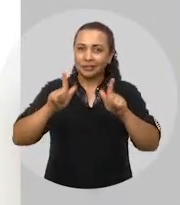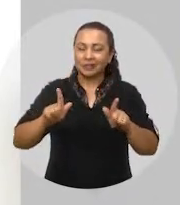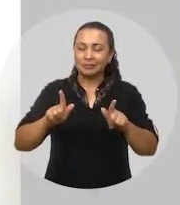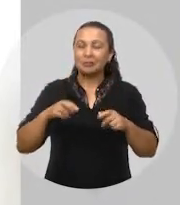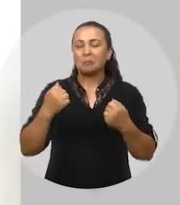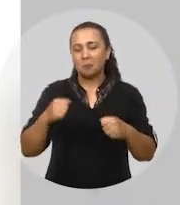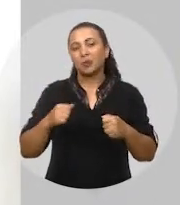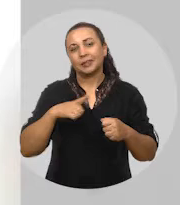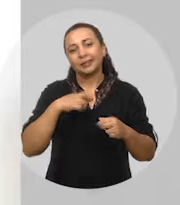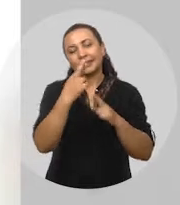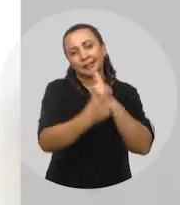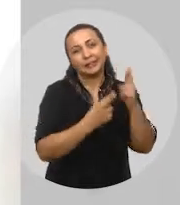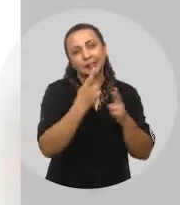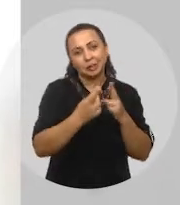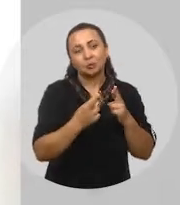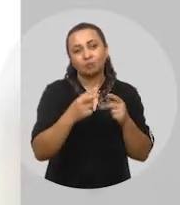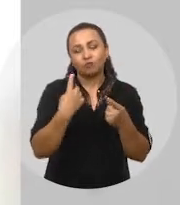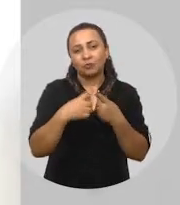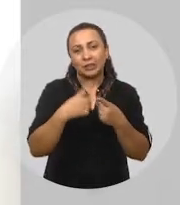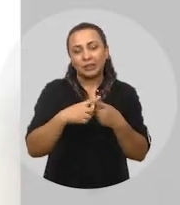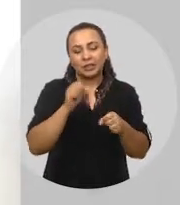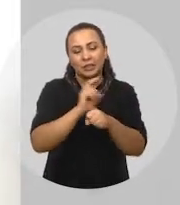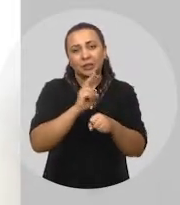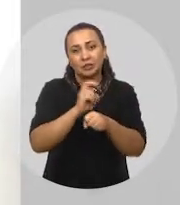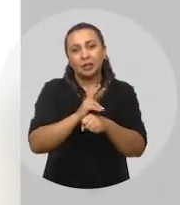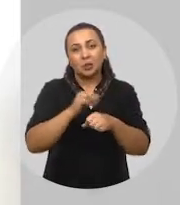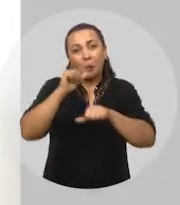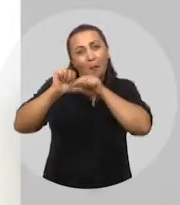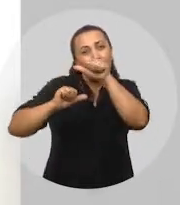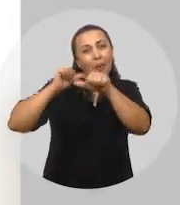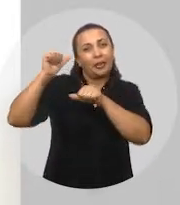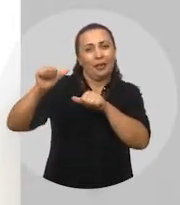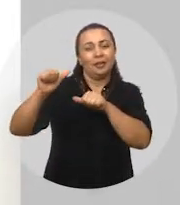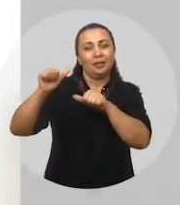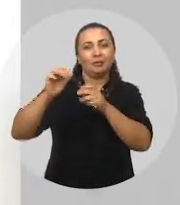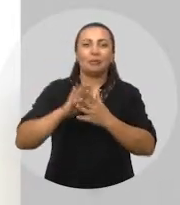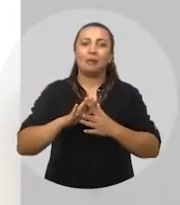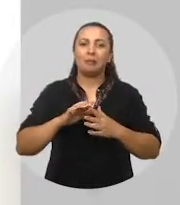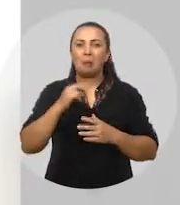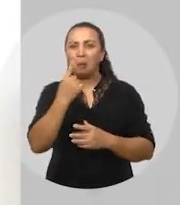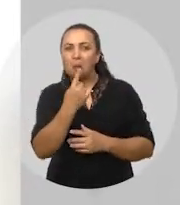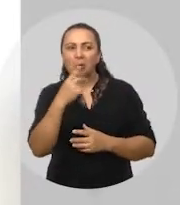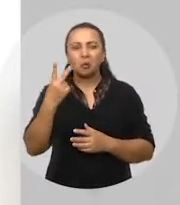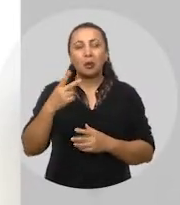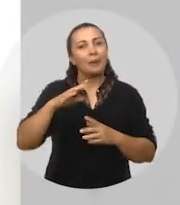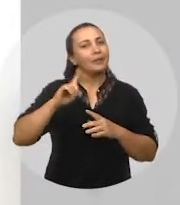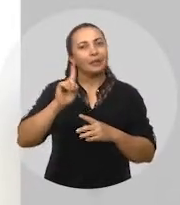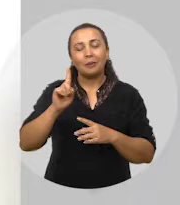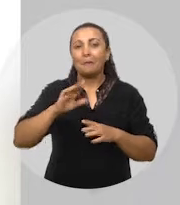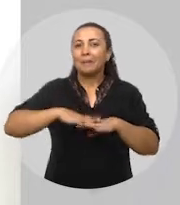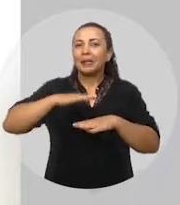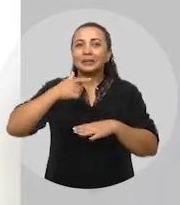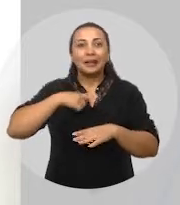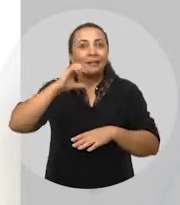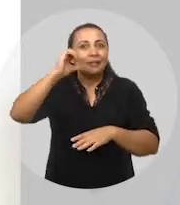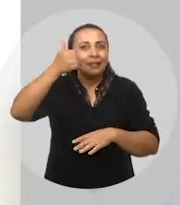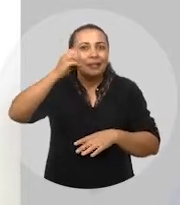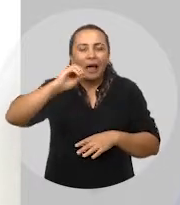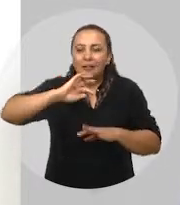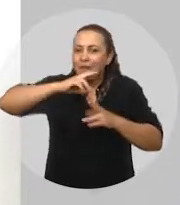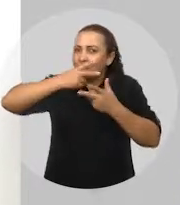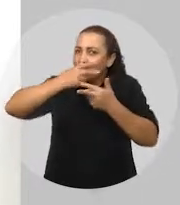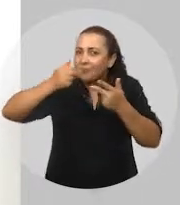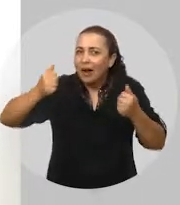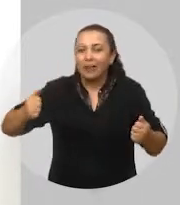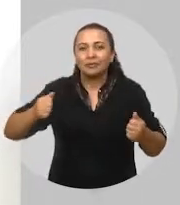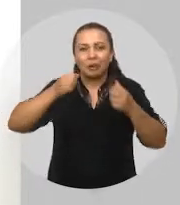Isso pode ter relação com essas cepas mutantes, certo? Não só uma ou duas, mas existem dezenas de